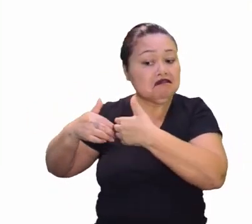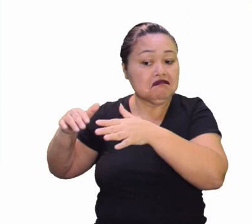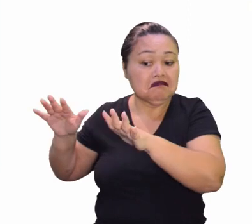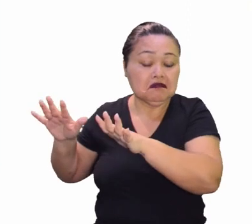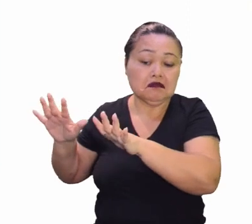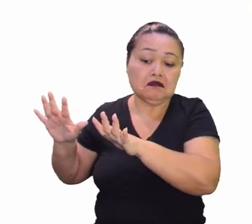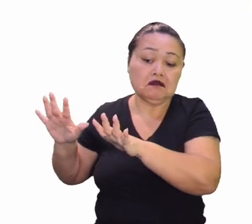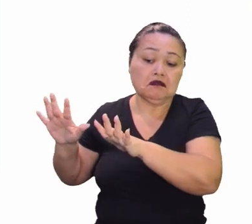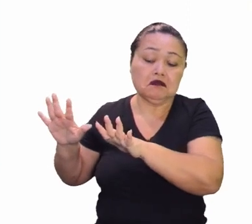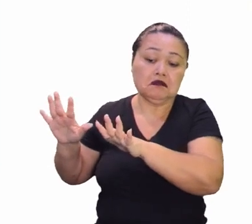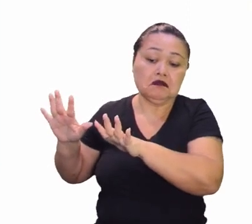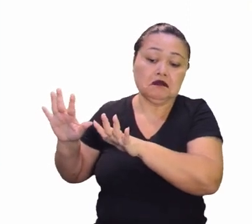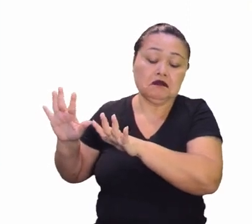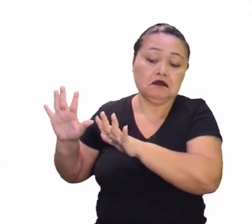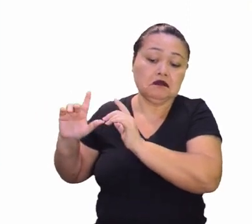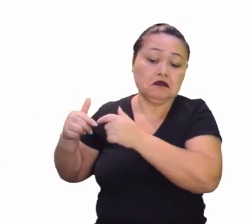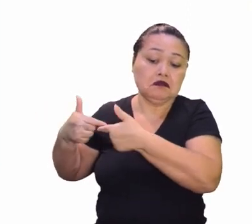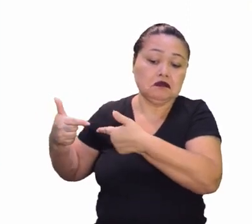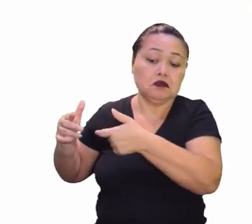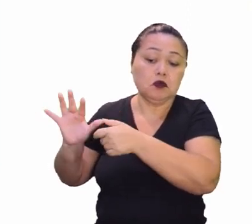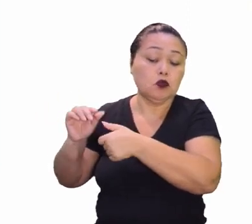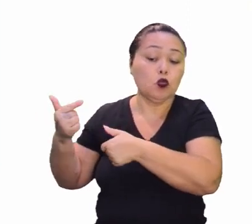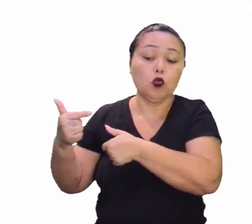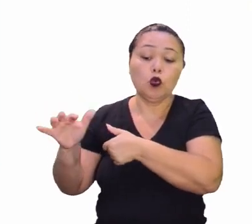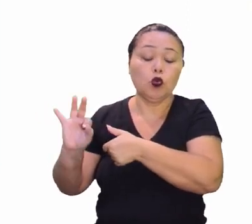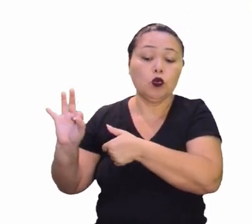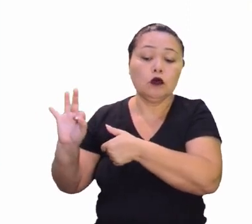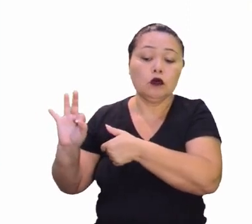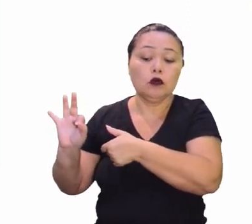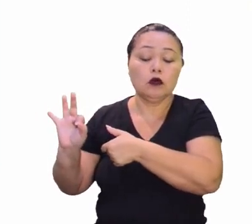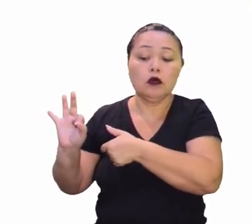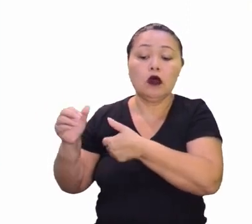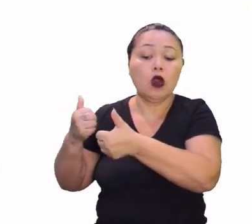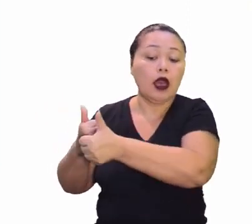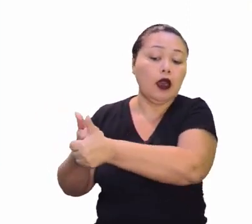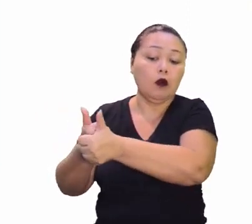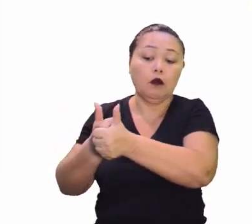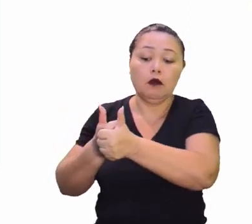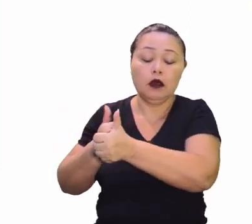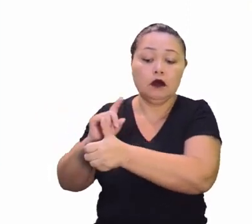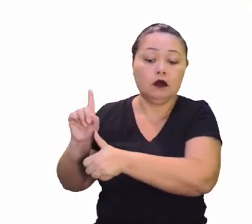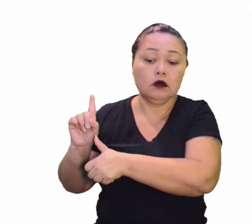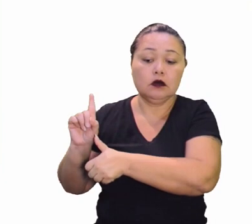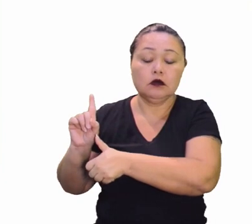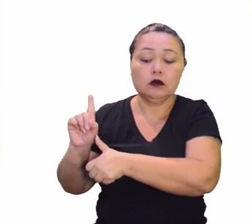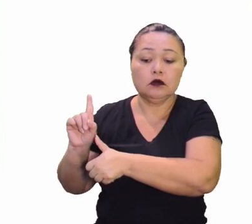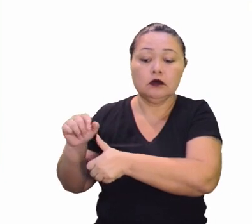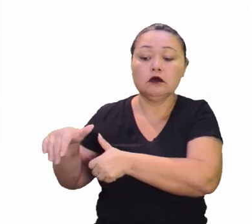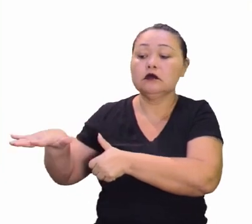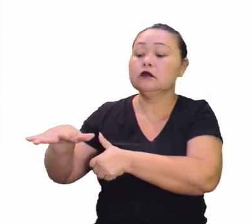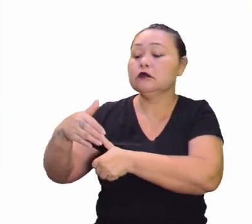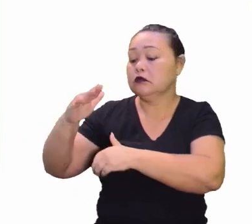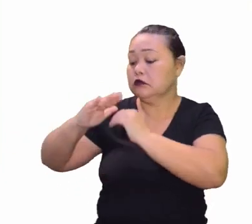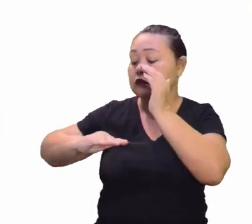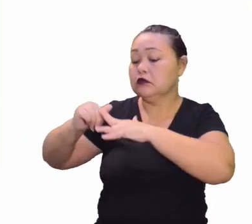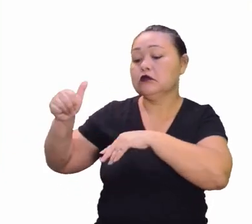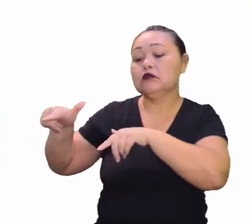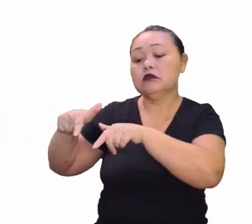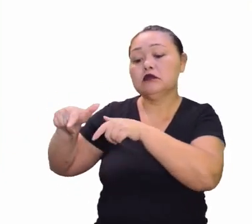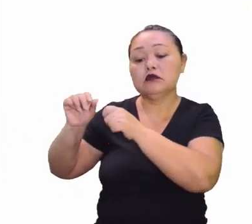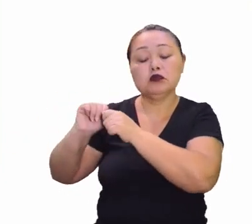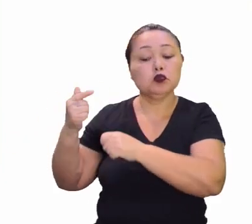sorte, porque não houve um pleno acompanhamento desses